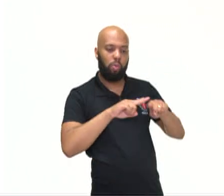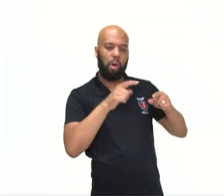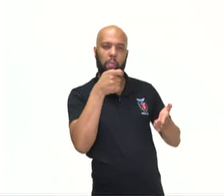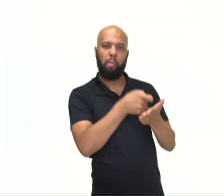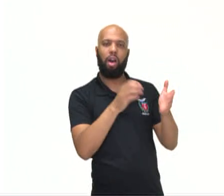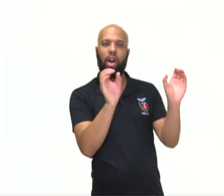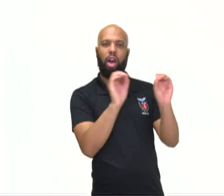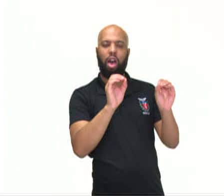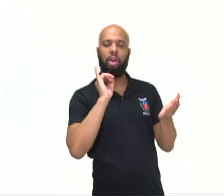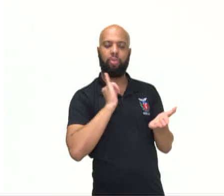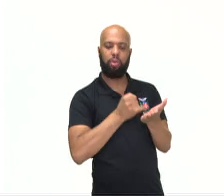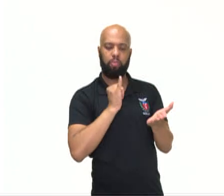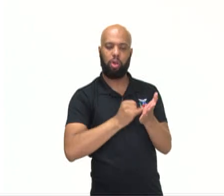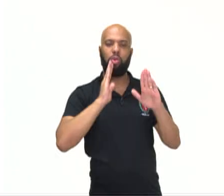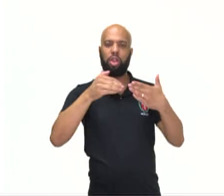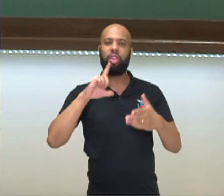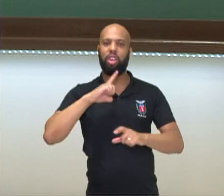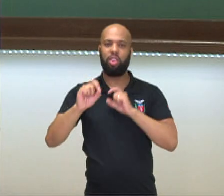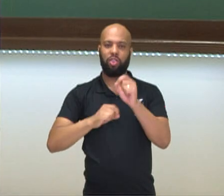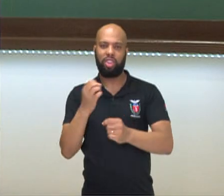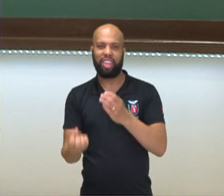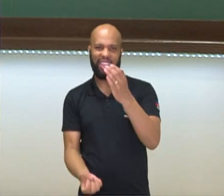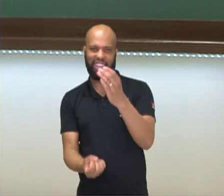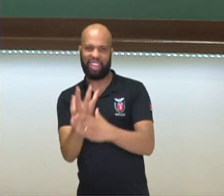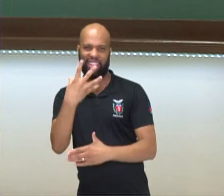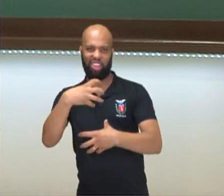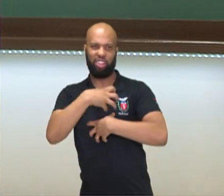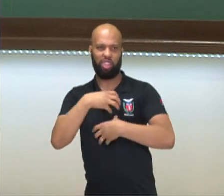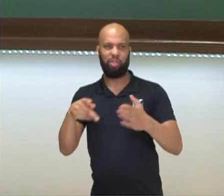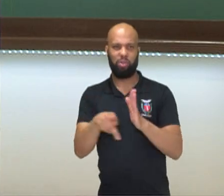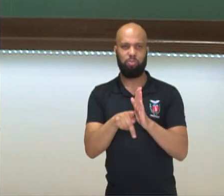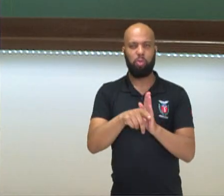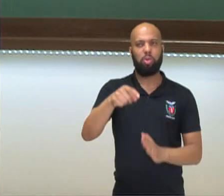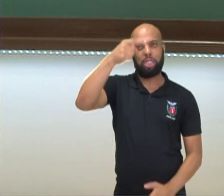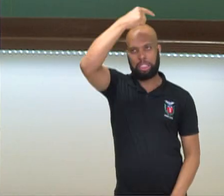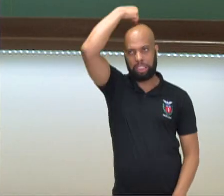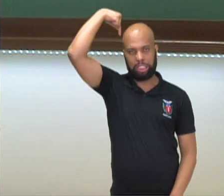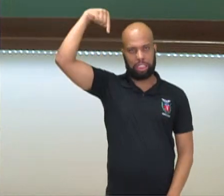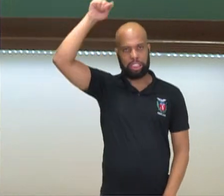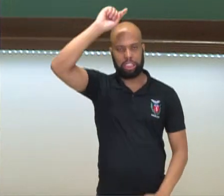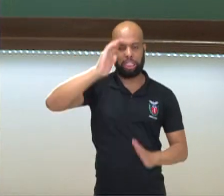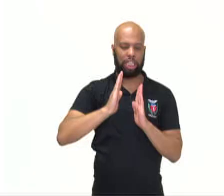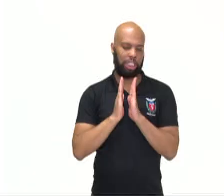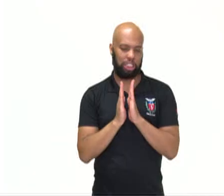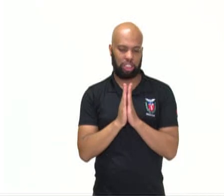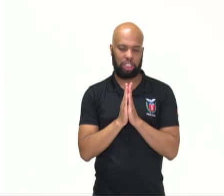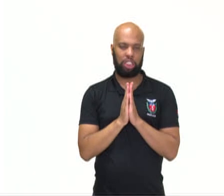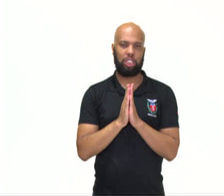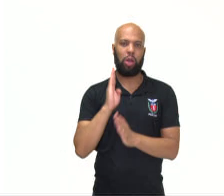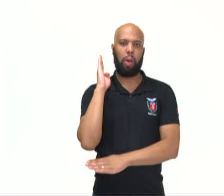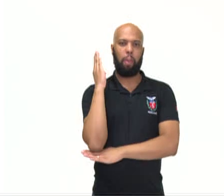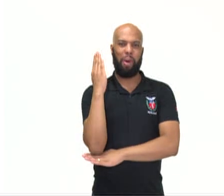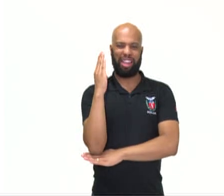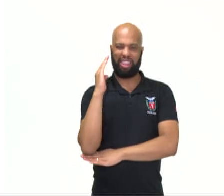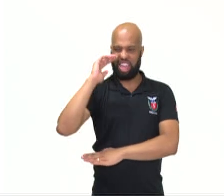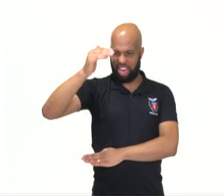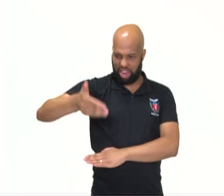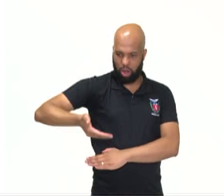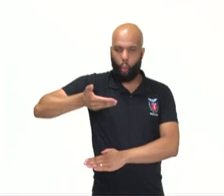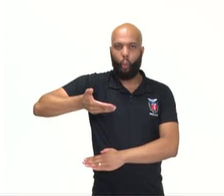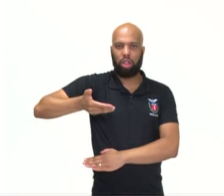impostos. É aí que vai surgir aquele termo, né, do santinho do pau oco. Para regularizar essa situação,